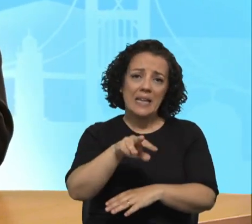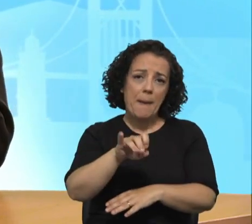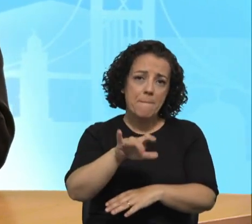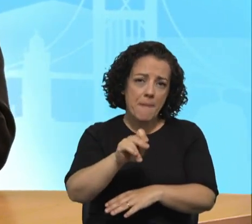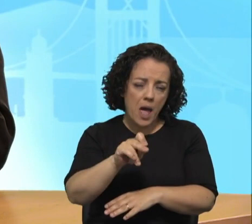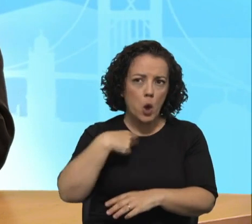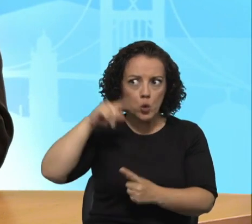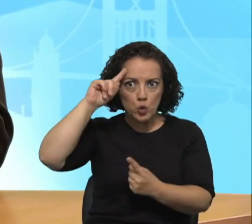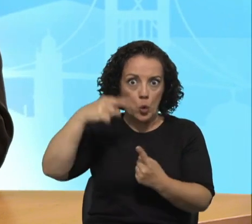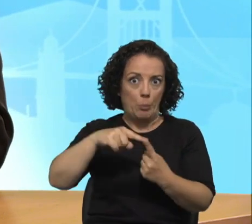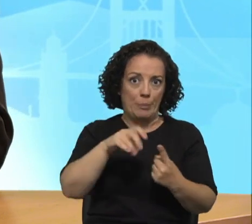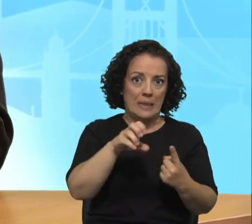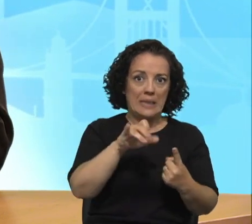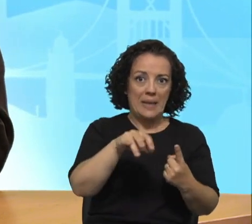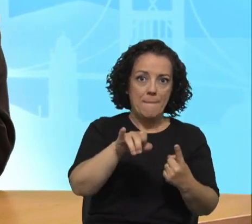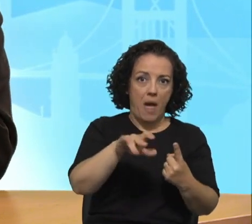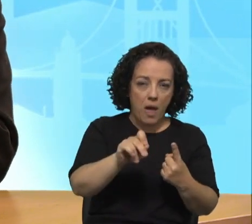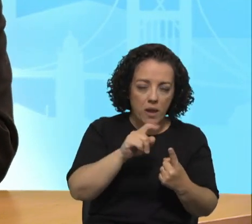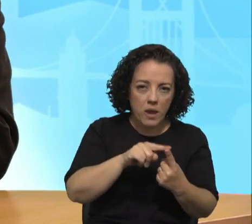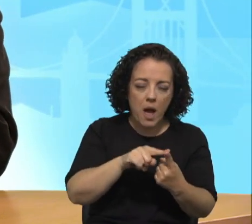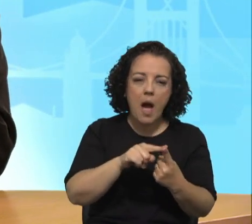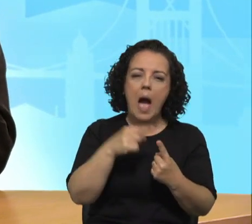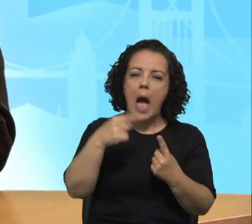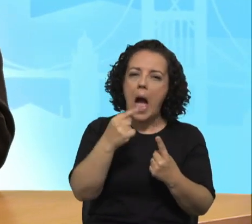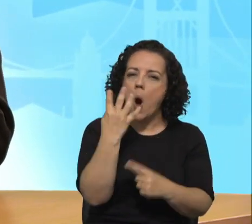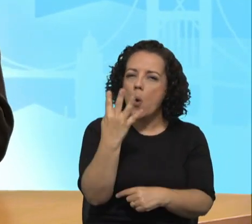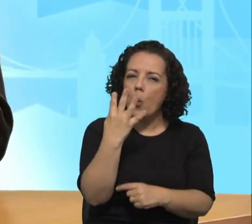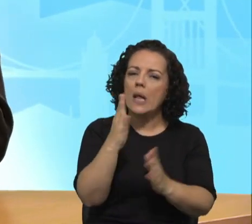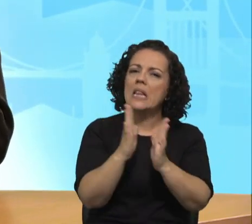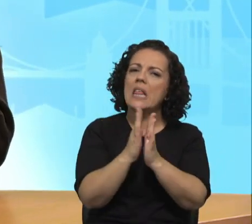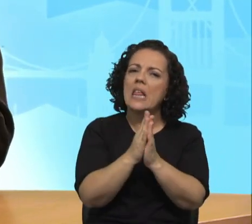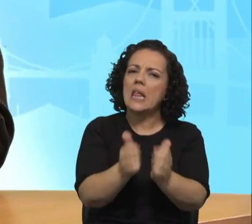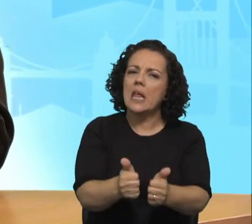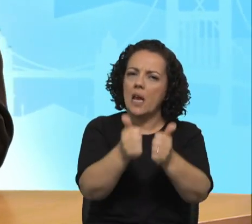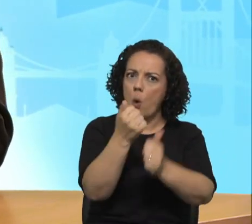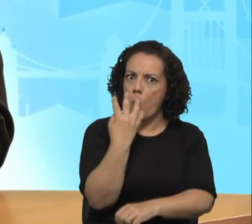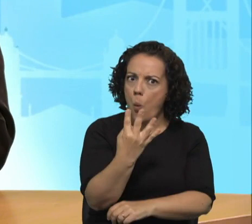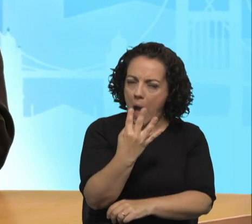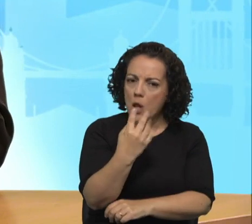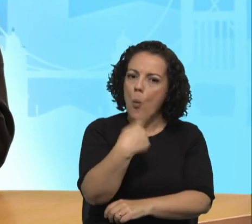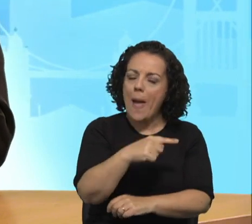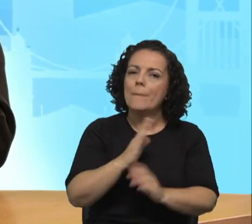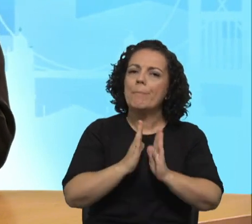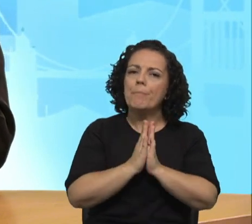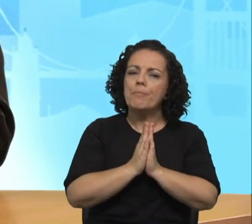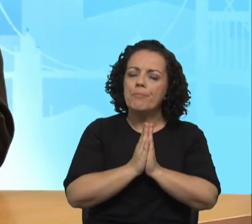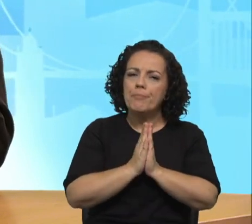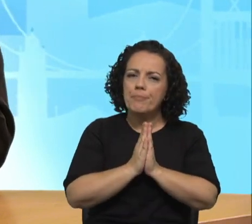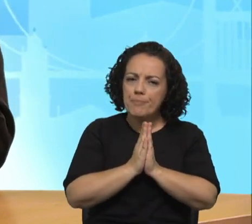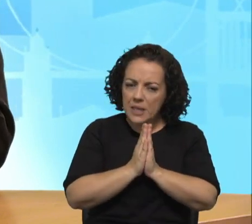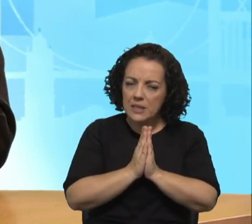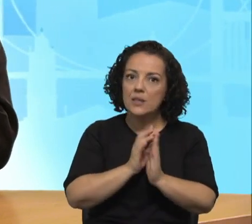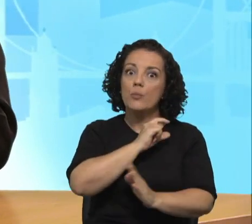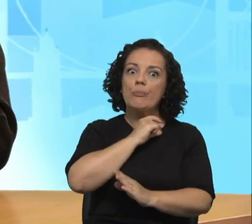pude apurar, existem pelo menos 4 igrejas onde se celebram missas com